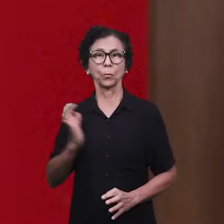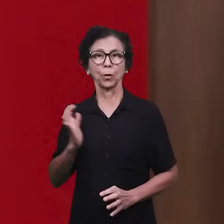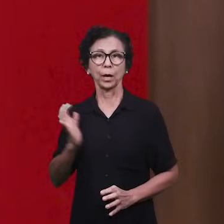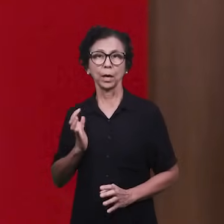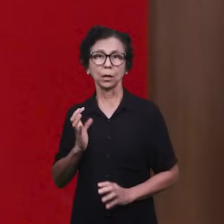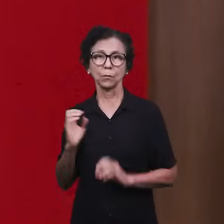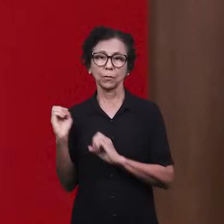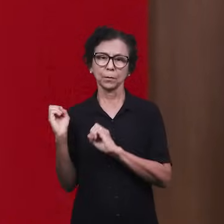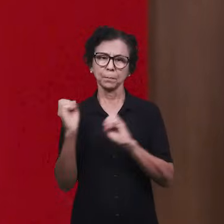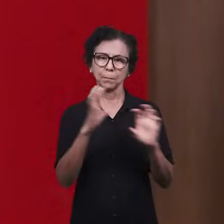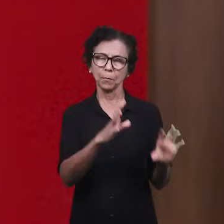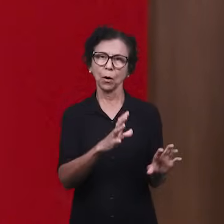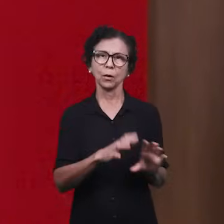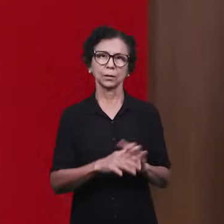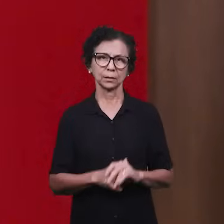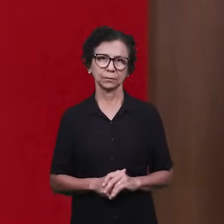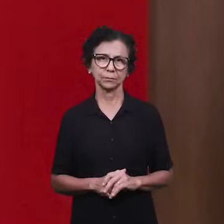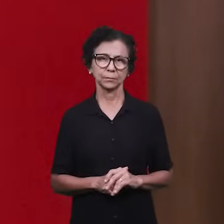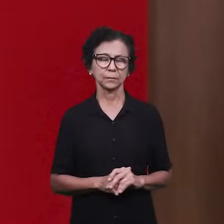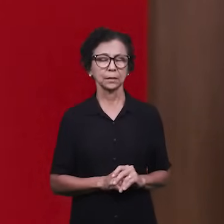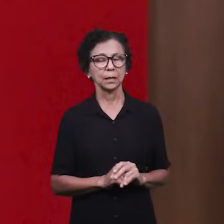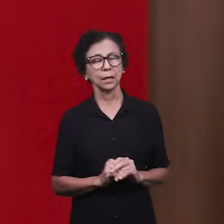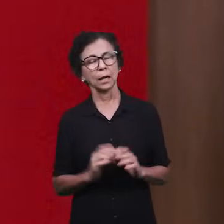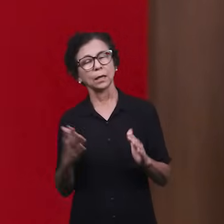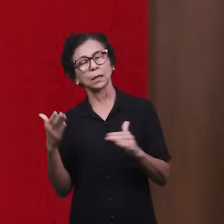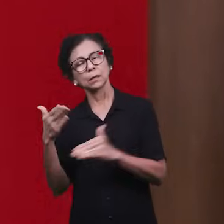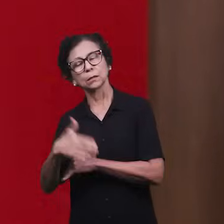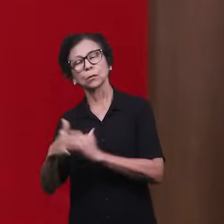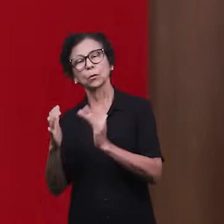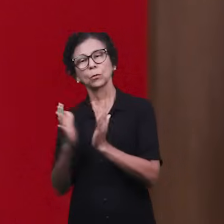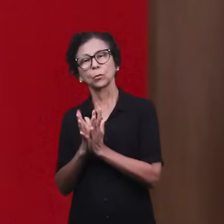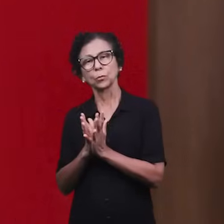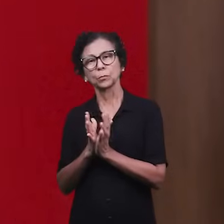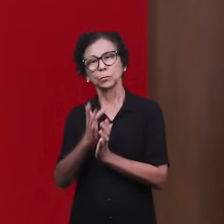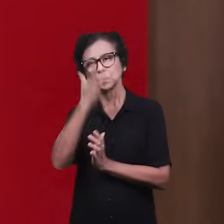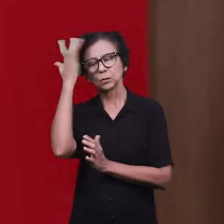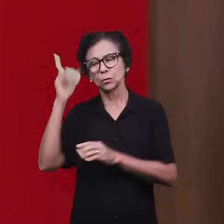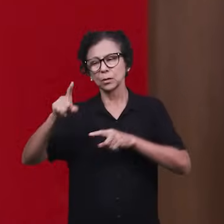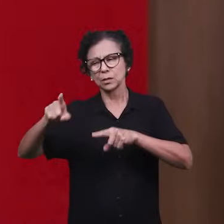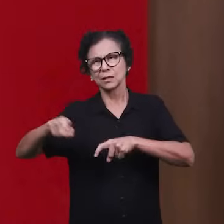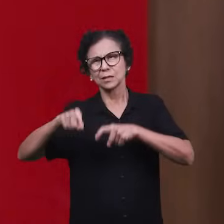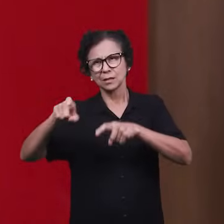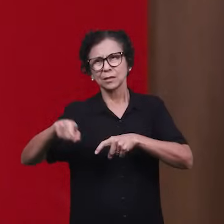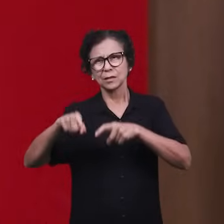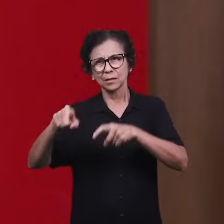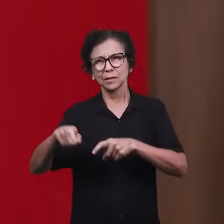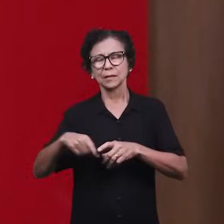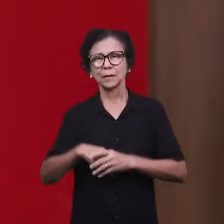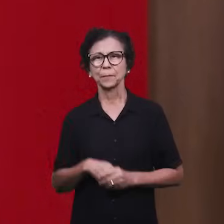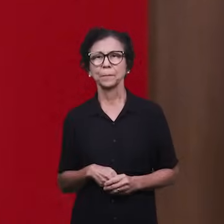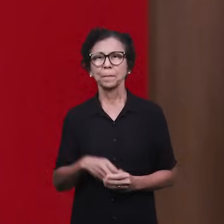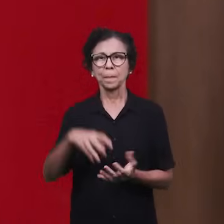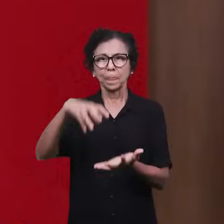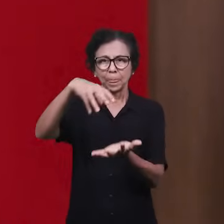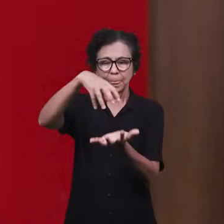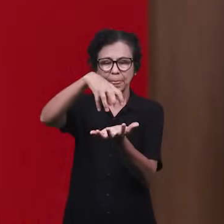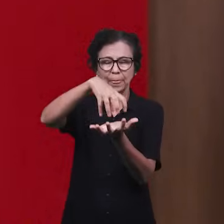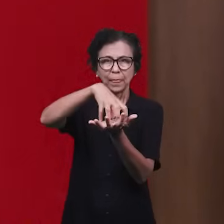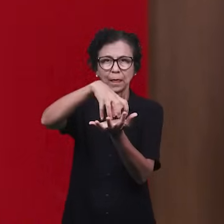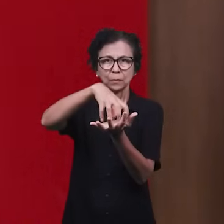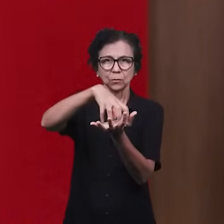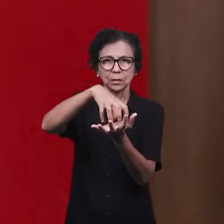posse das suas terras fora dali. Então, se criaram os feudos. E o que aconteceu? Dentro de cada feudo havia